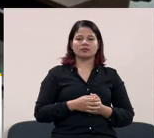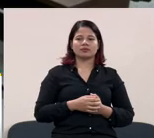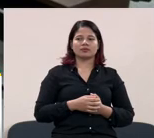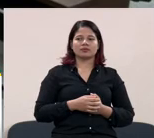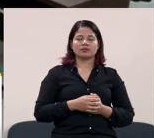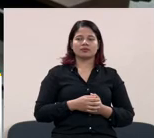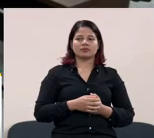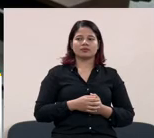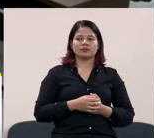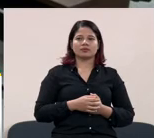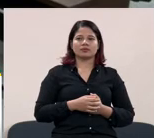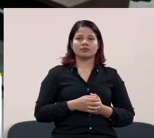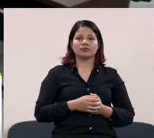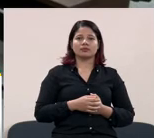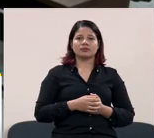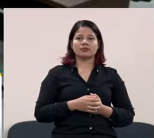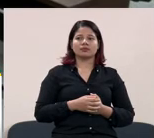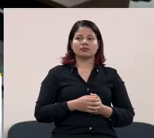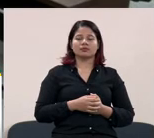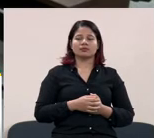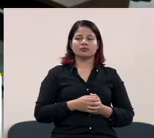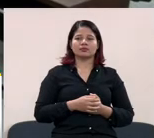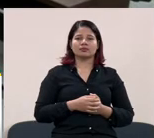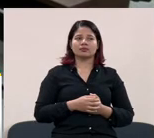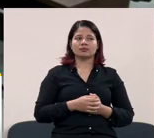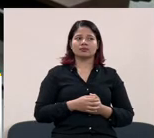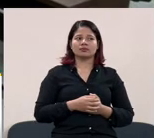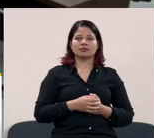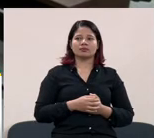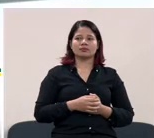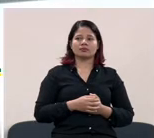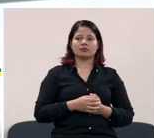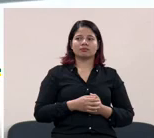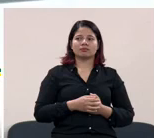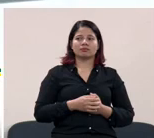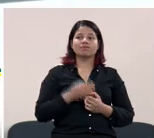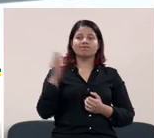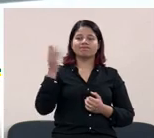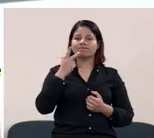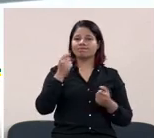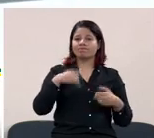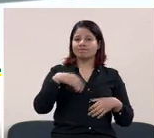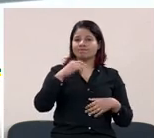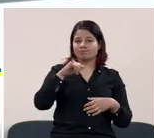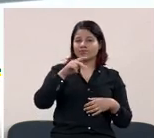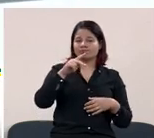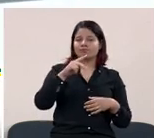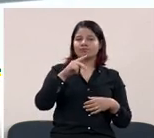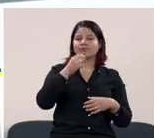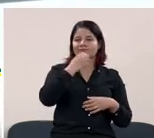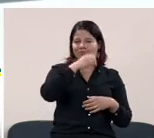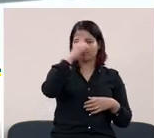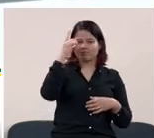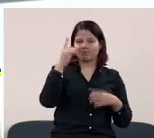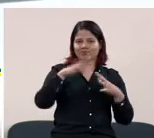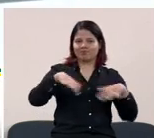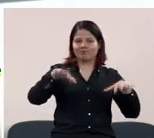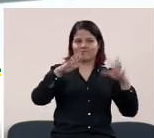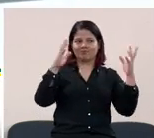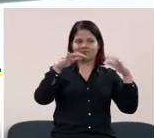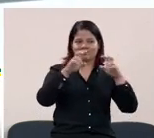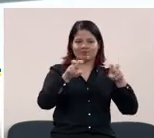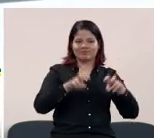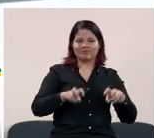Assembleia. A minha fala hoje é apenas para homenagear